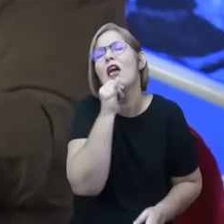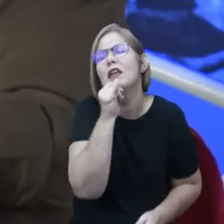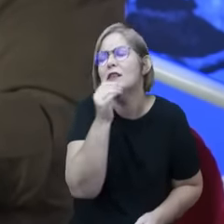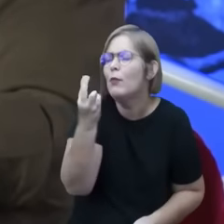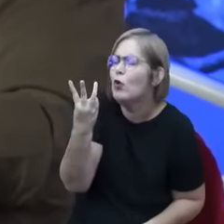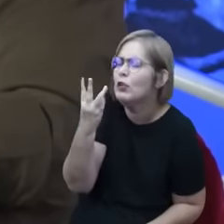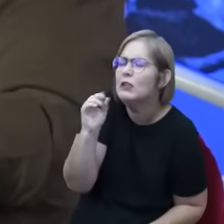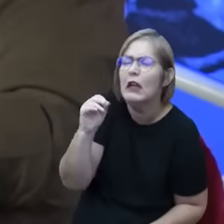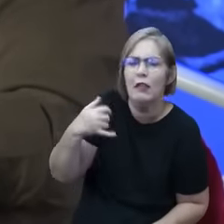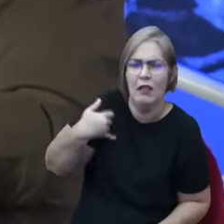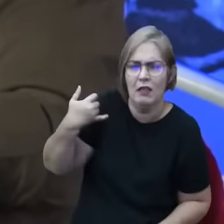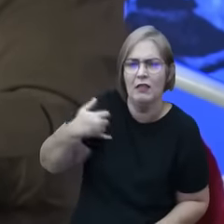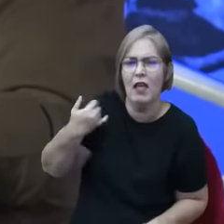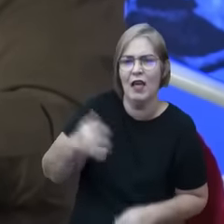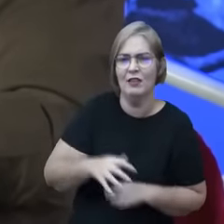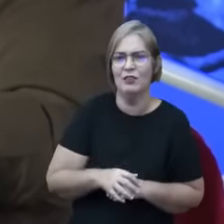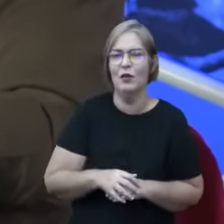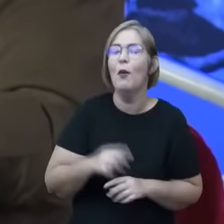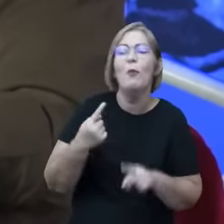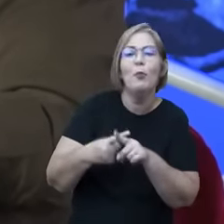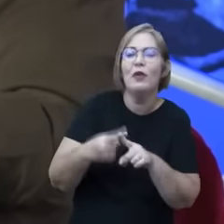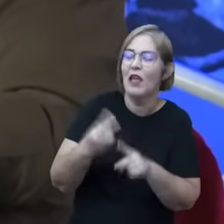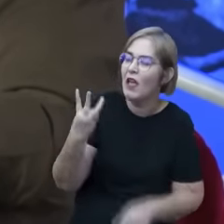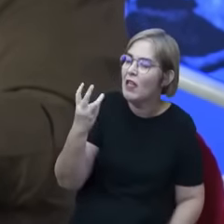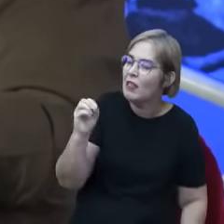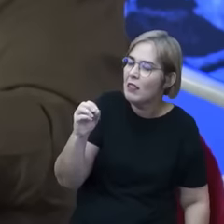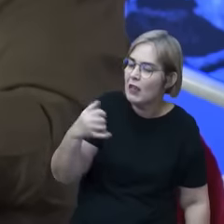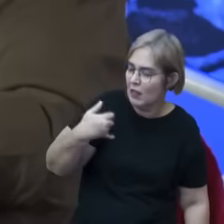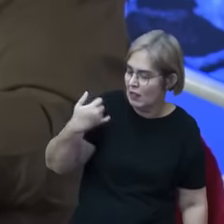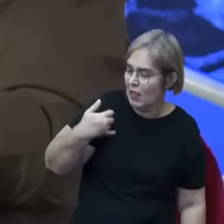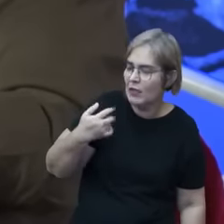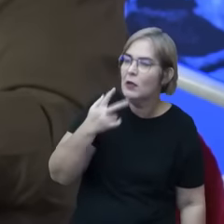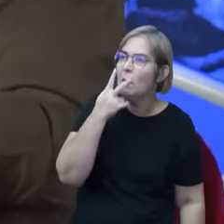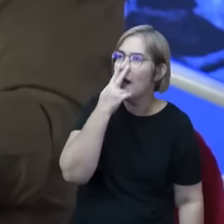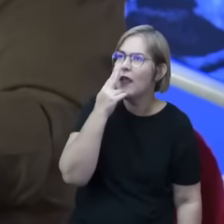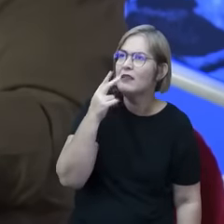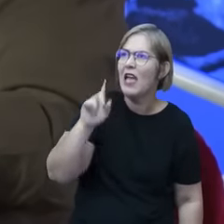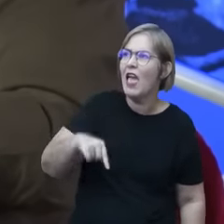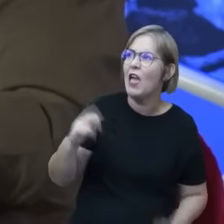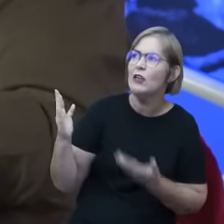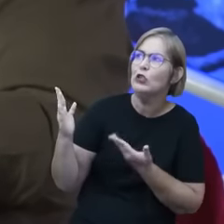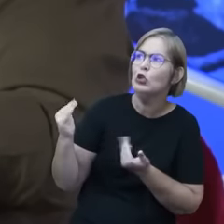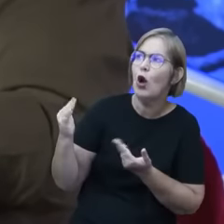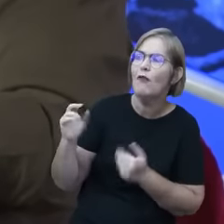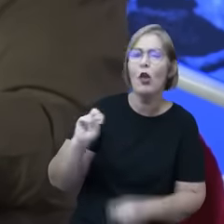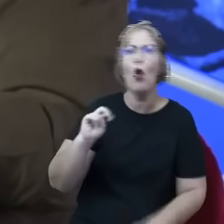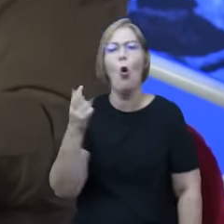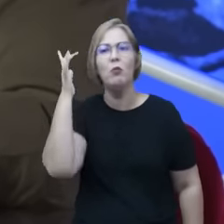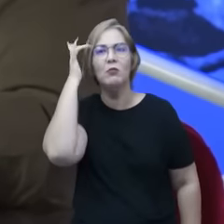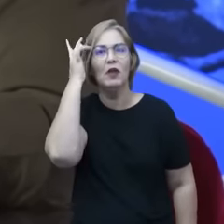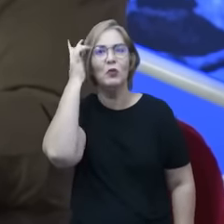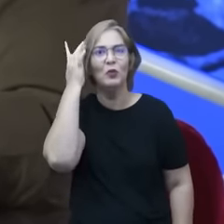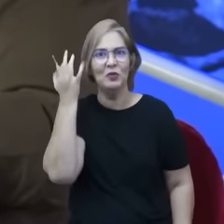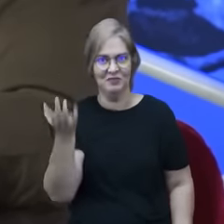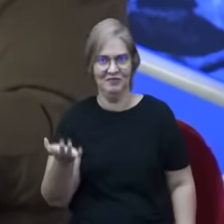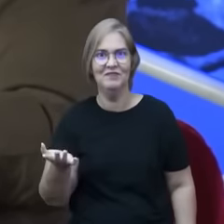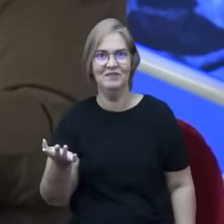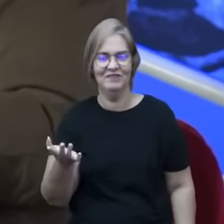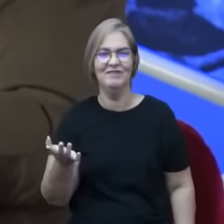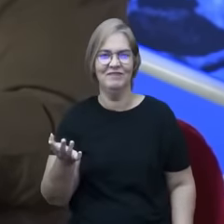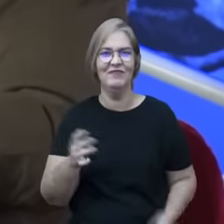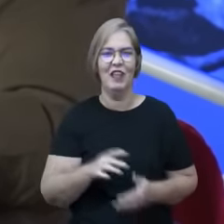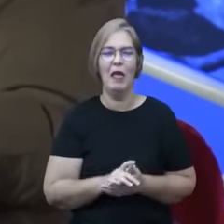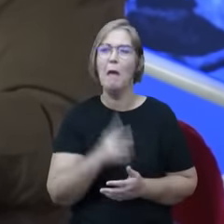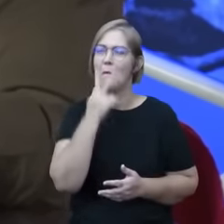bem somos jovens, mas agora nós temos um uma decisão, decisões a tomar. Nós temos algo,